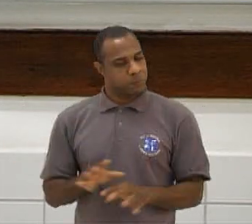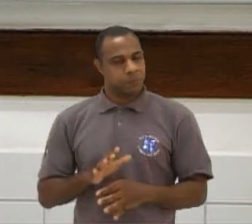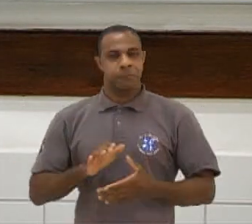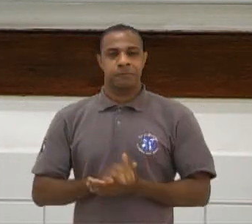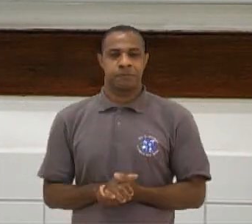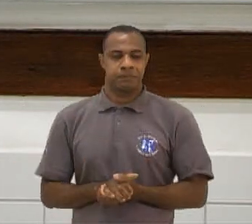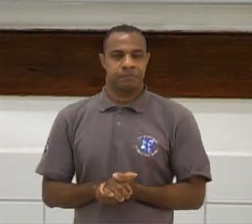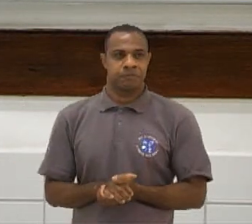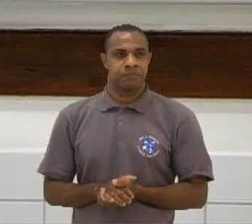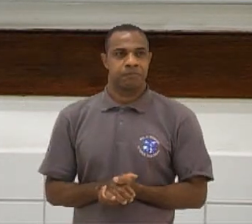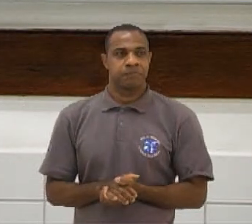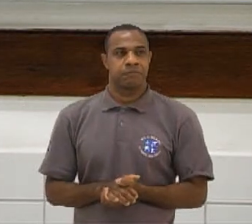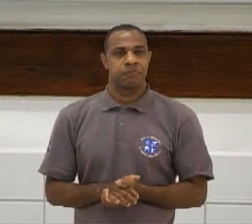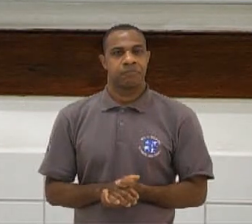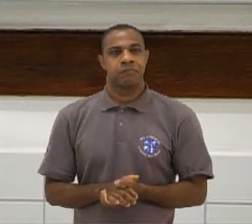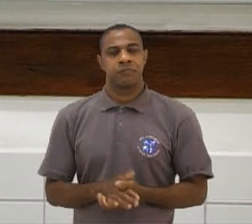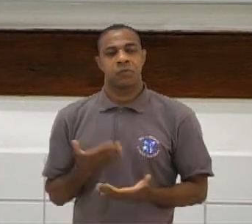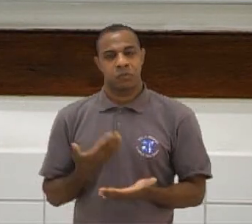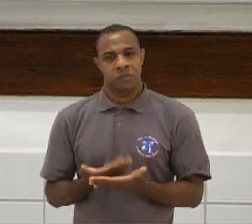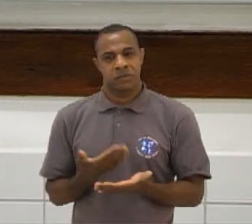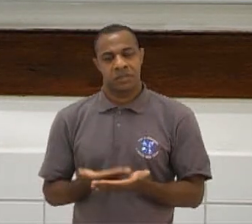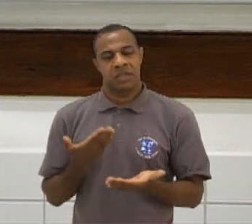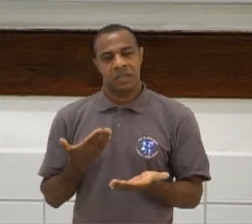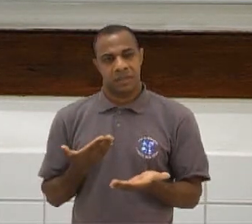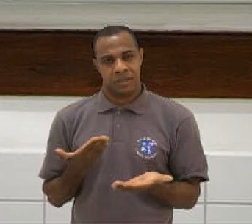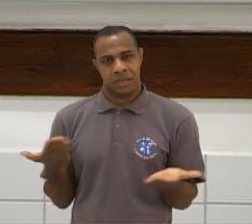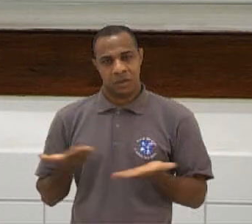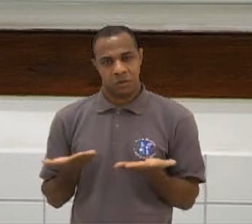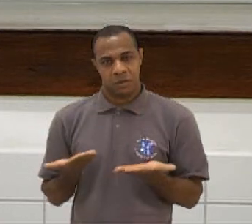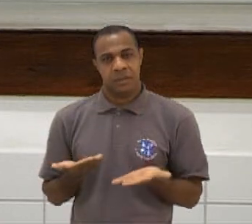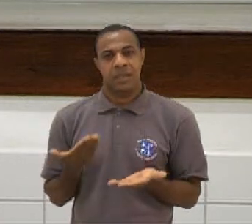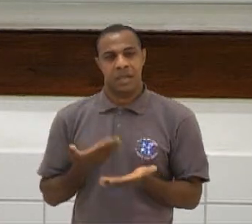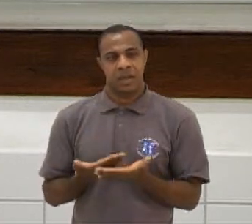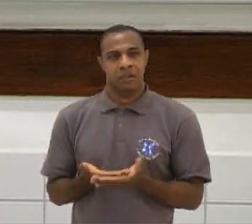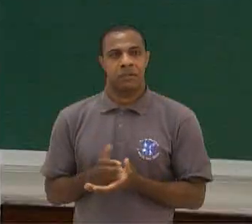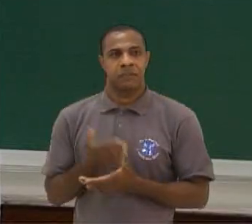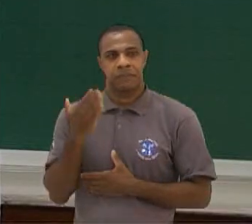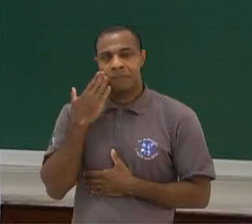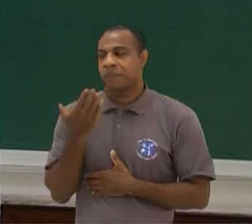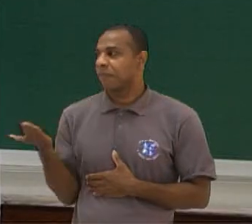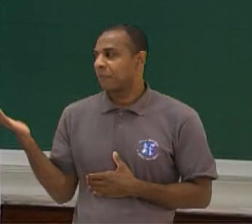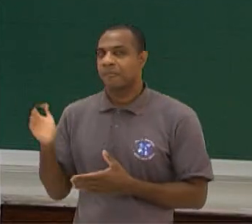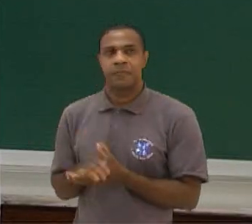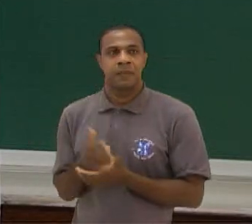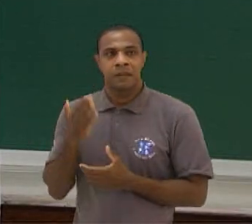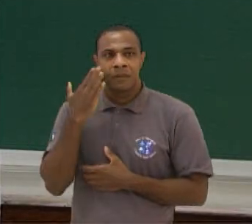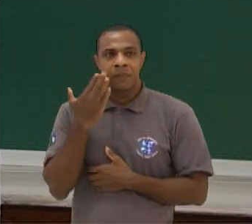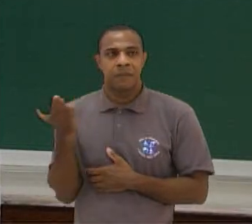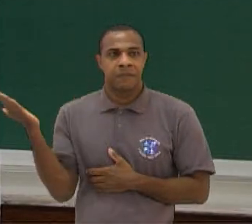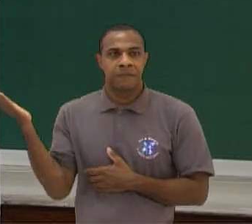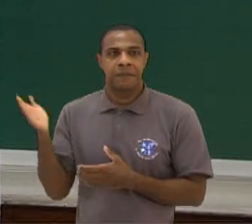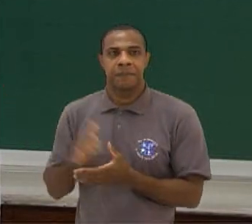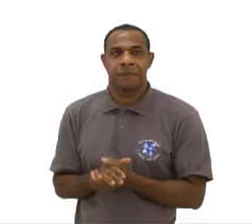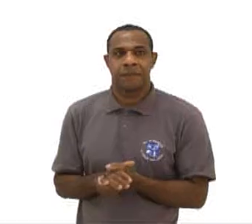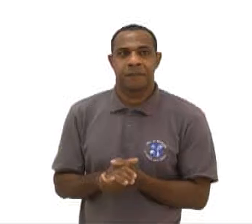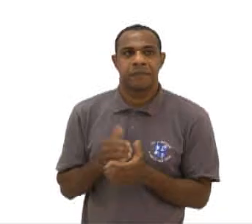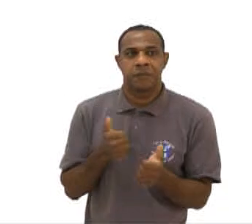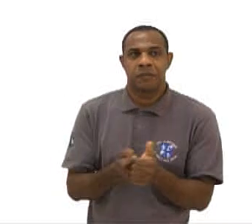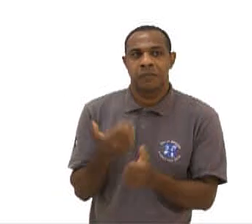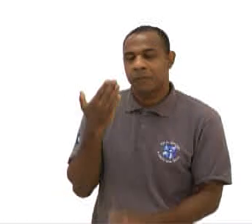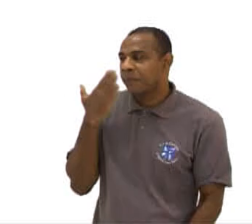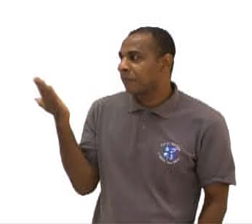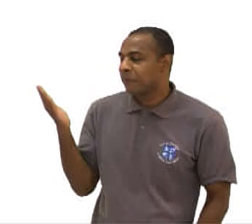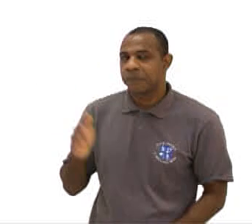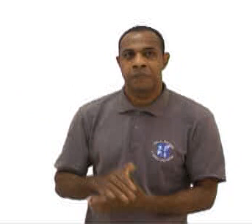aula. Vamos lá? Vamos começar a nossa aula de Biologia? Acompanhe aqui comigo esse pequeno trecho que eu trouxe aqui para vocês. O que nós